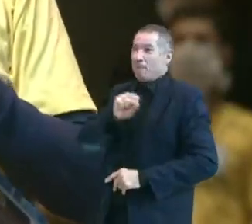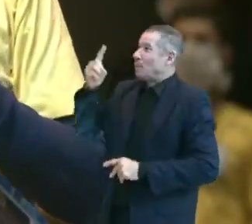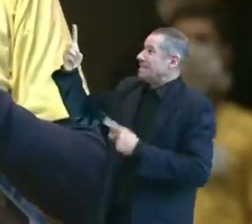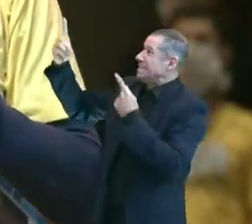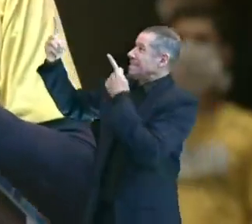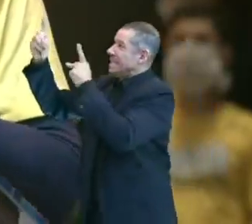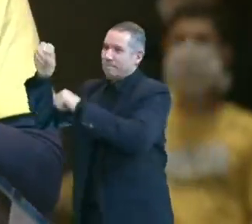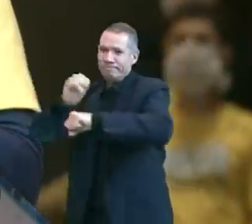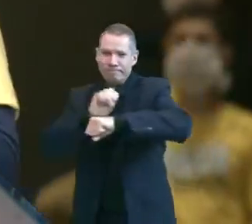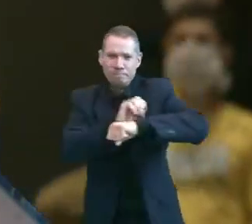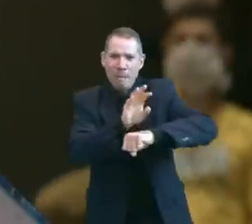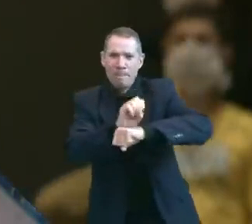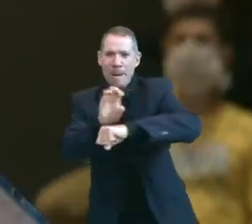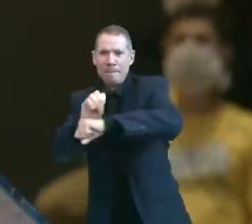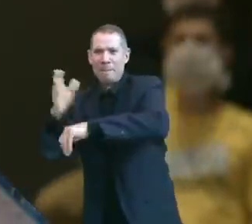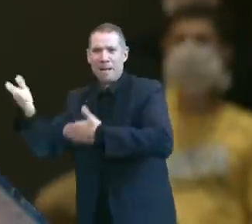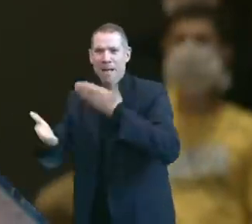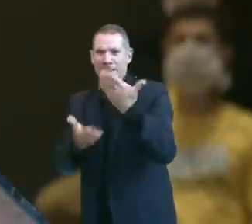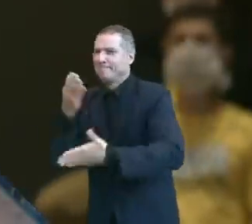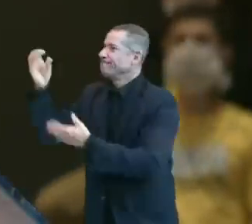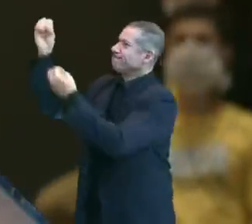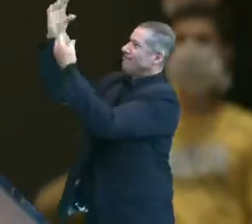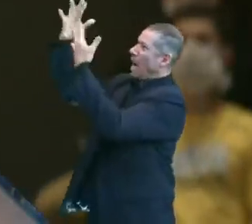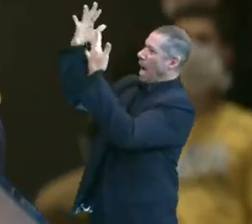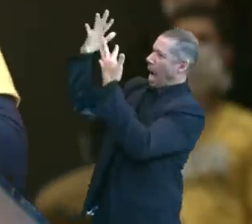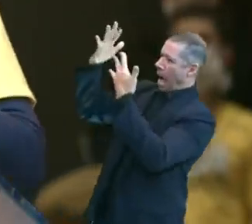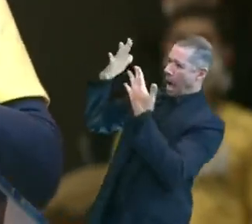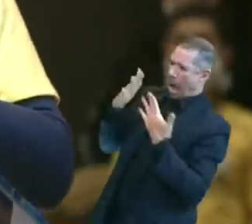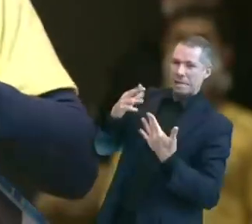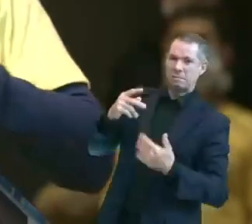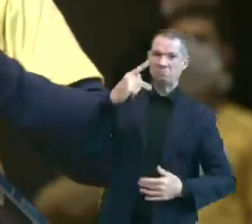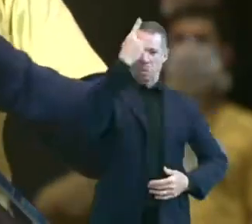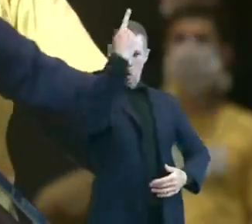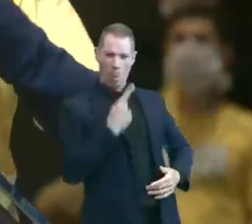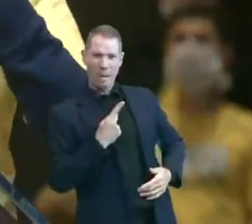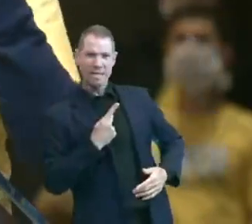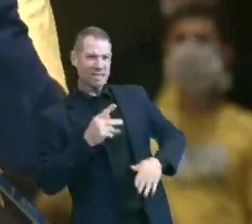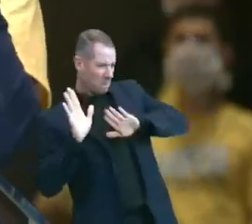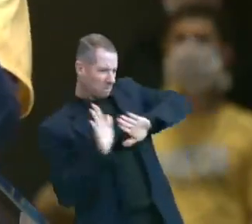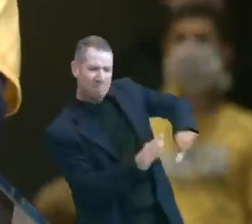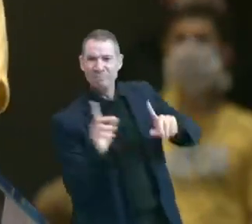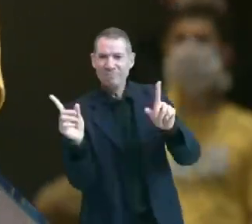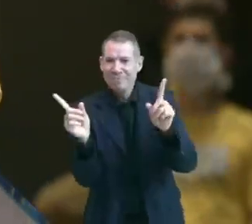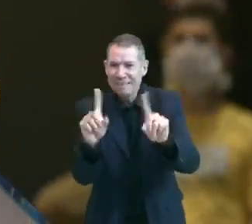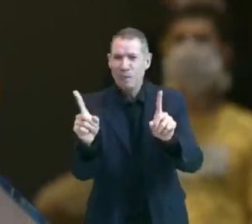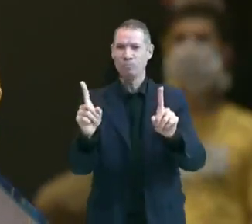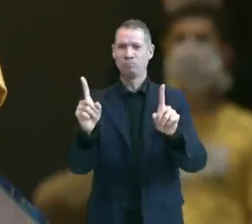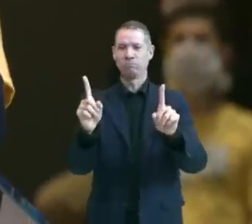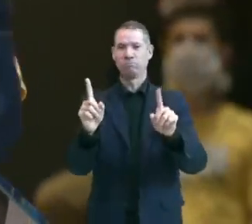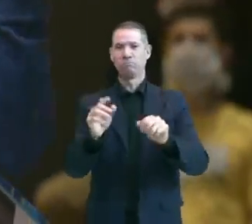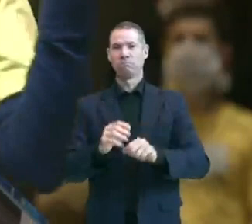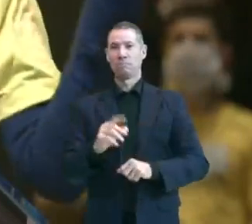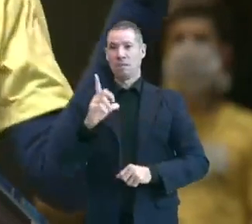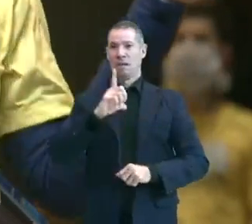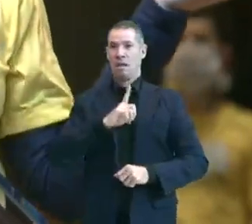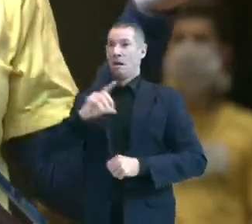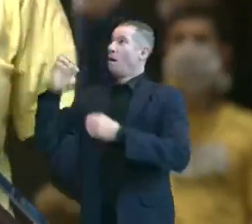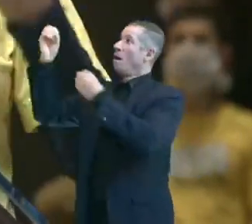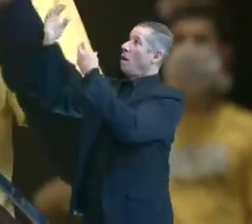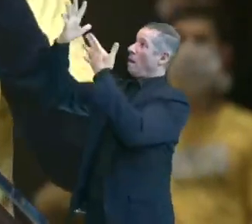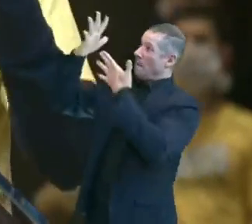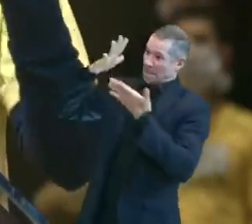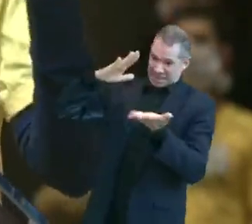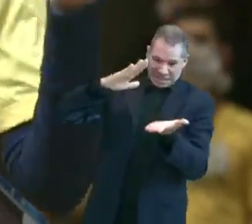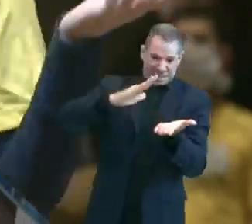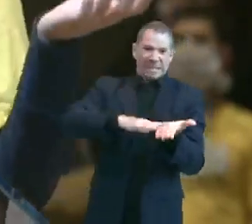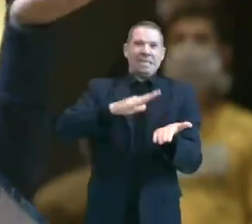para compartilhar das bênçãos que Deus tem derramado. Não sejamos egoístas. Nós temos uma bênção nas mãos, nós